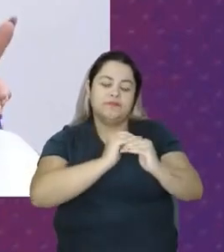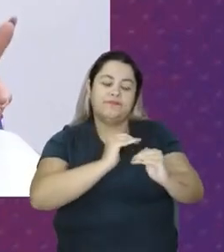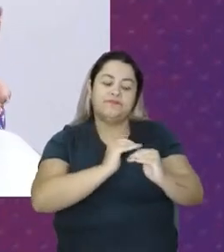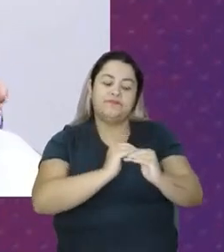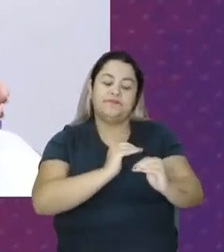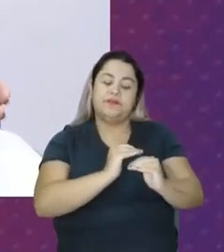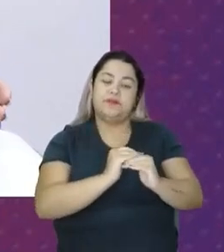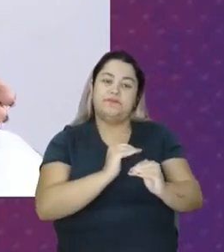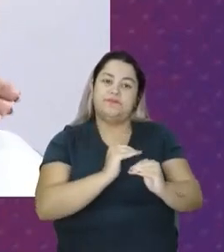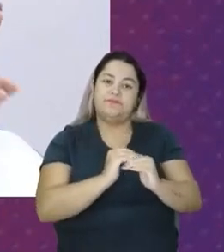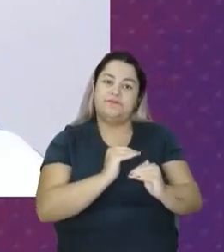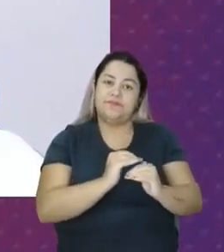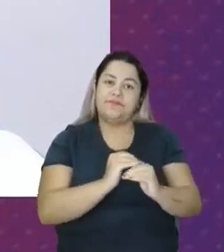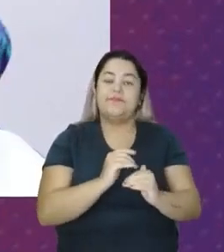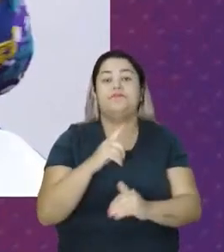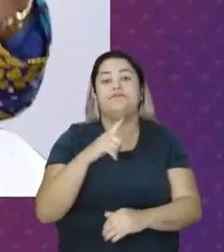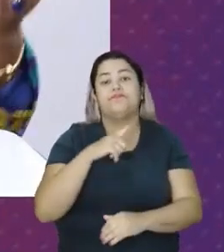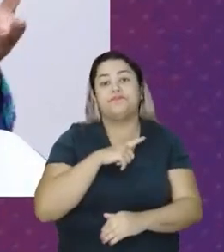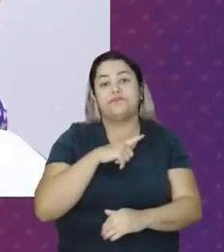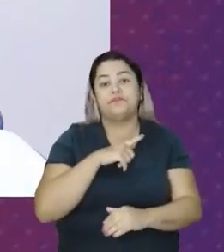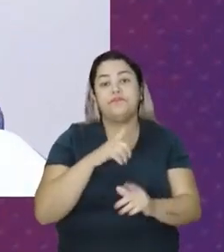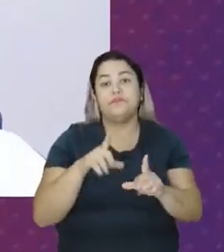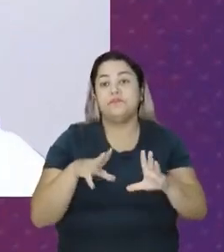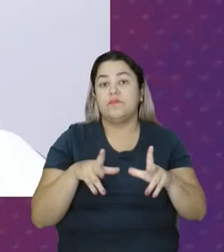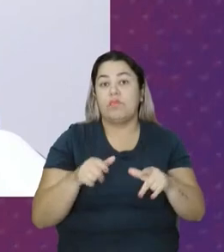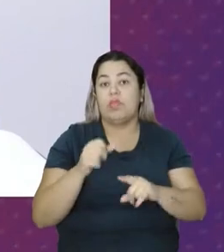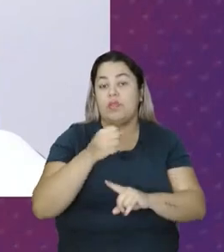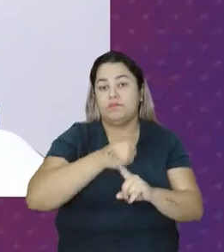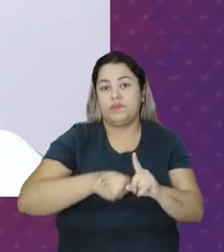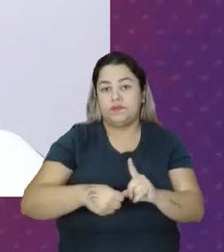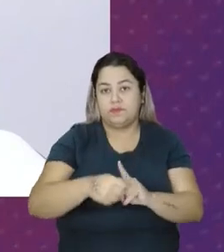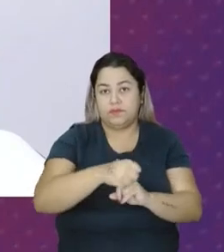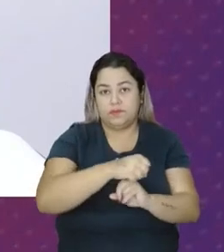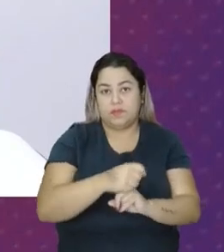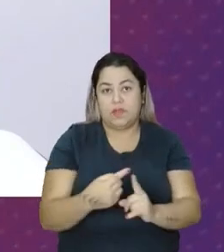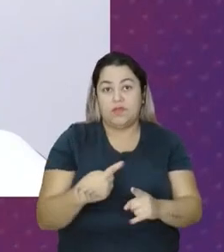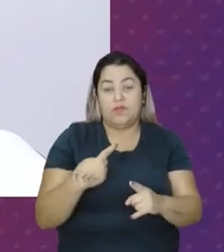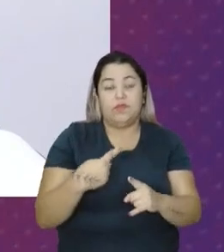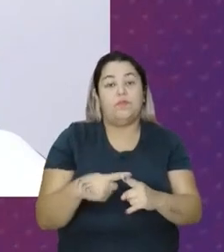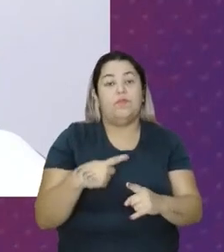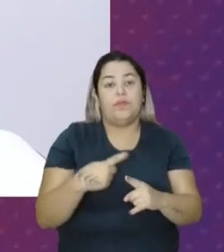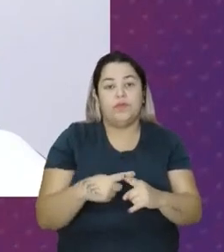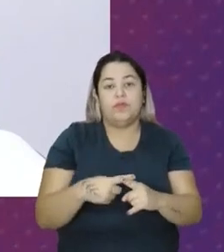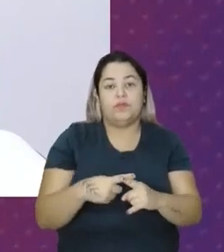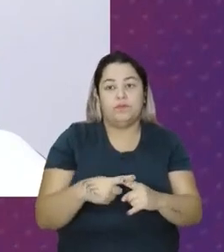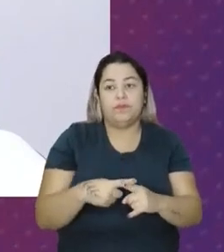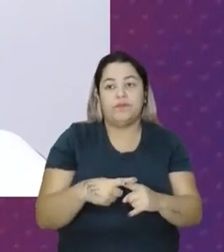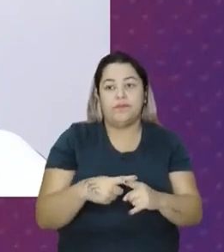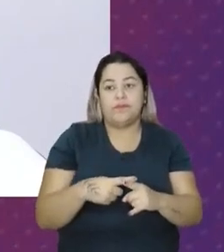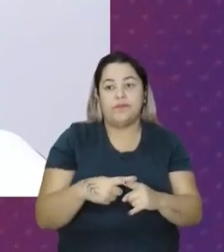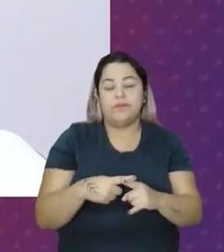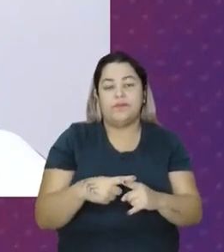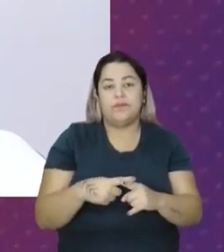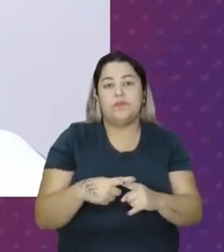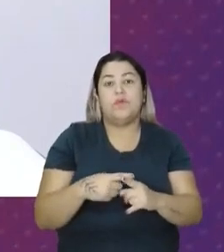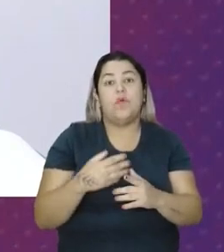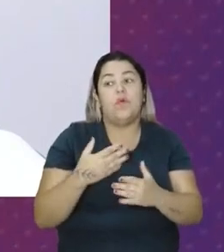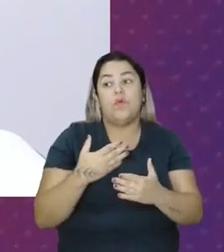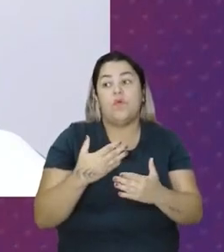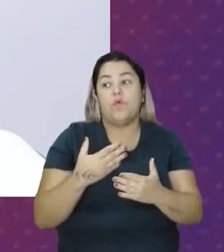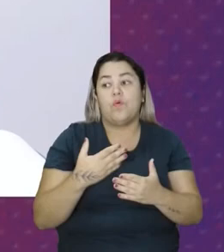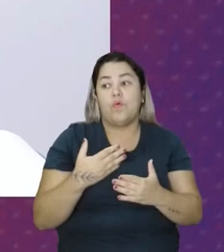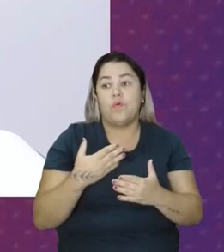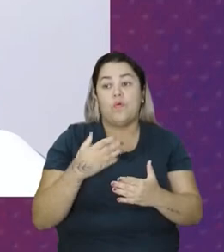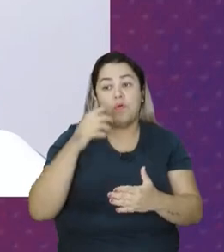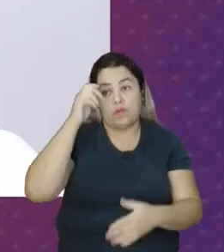atua para o conjunto da sociedade, porque quem perde com